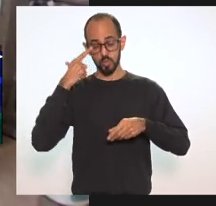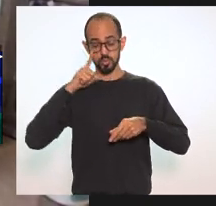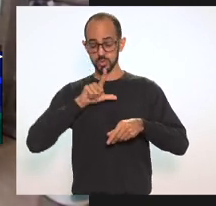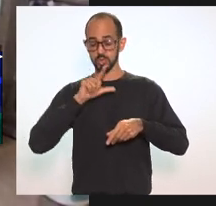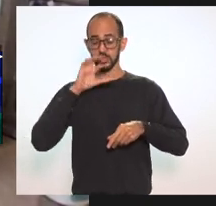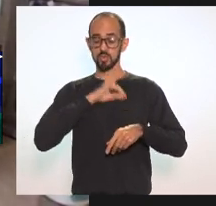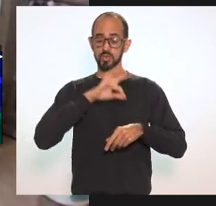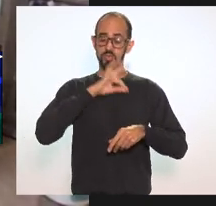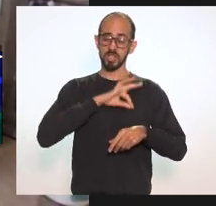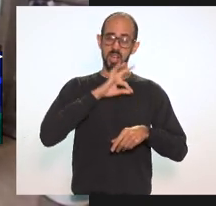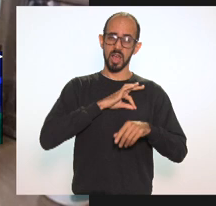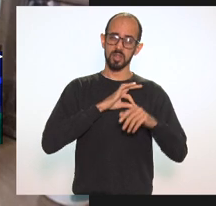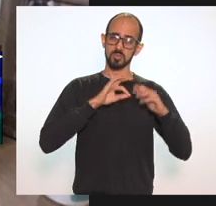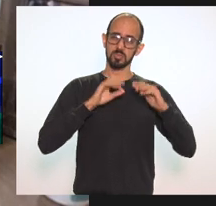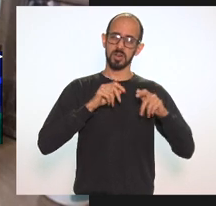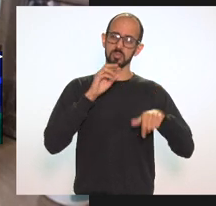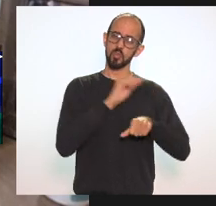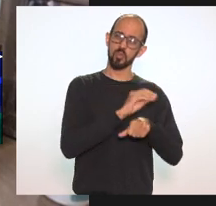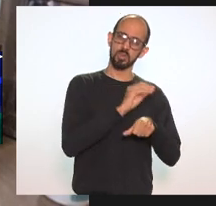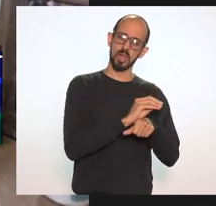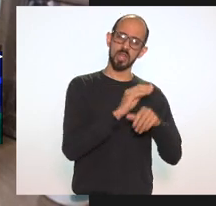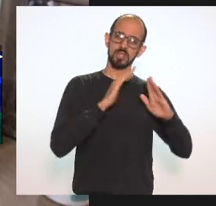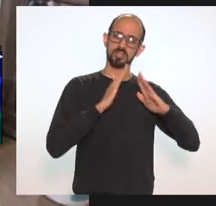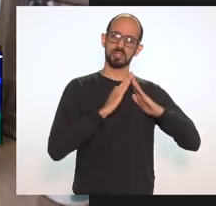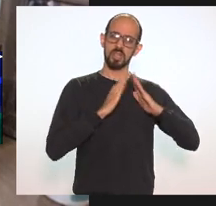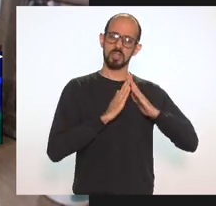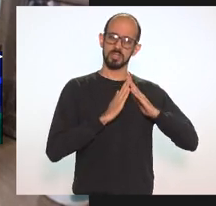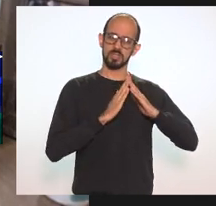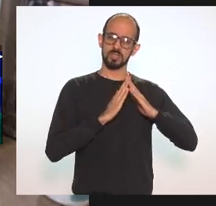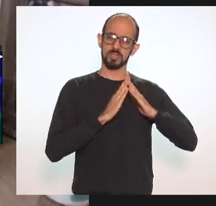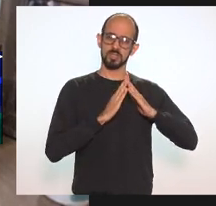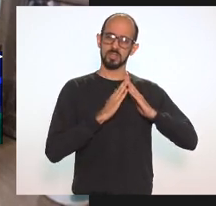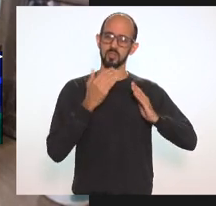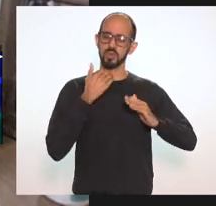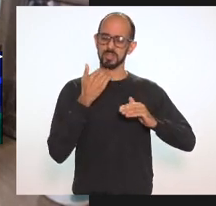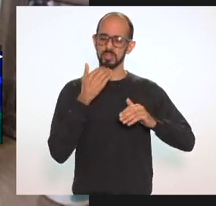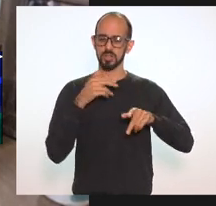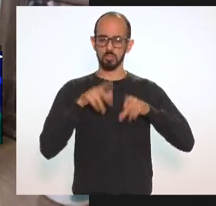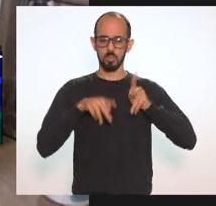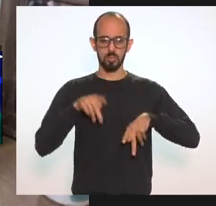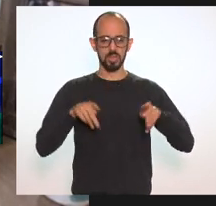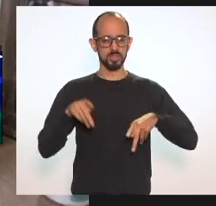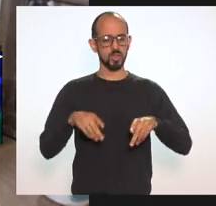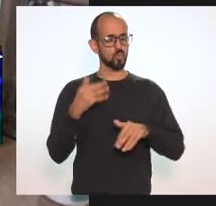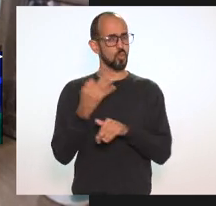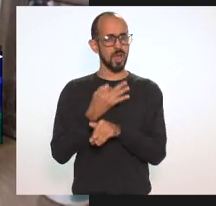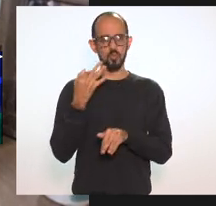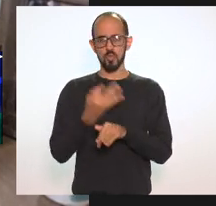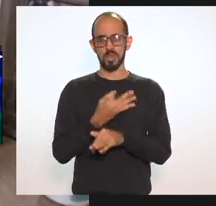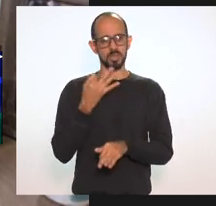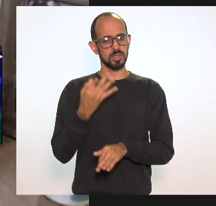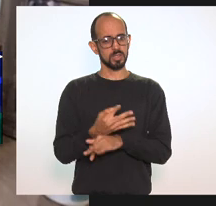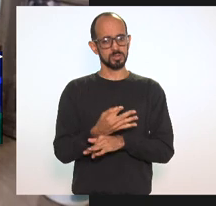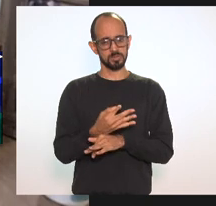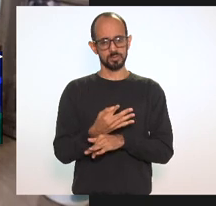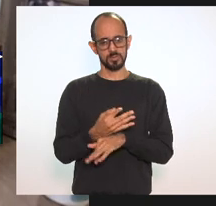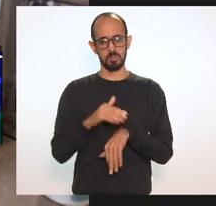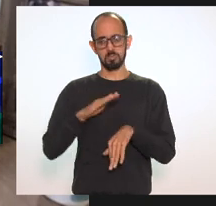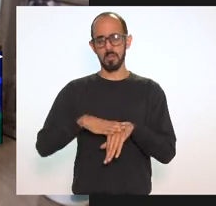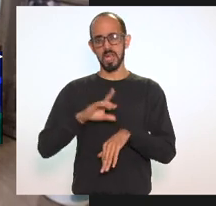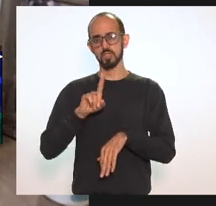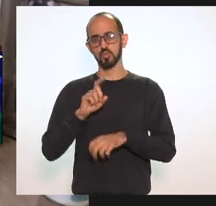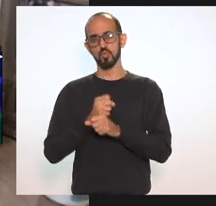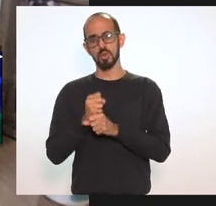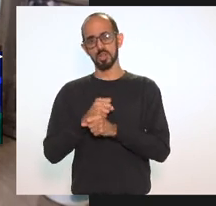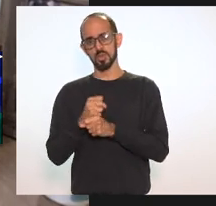na frente para dentro das residências tá não adianta o povo não aguenta nós estamos aí ó mais de um